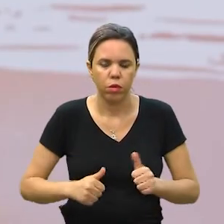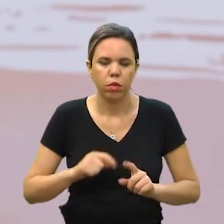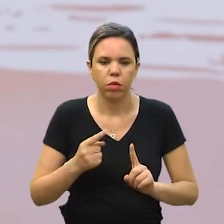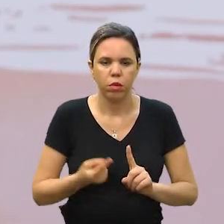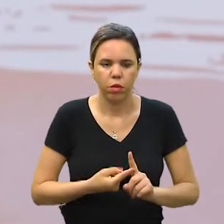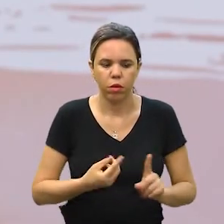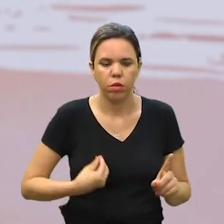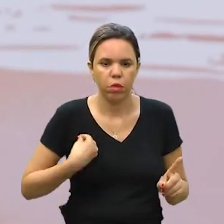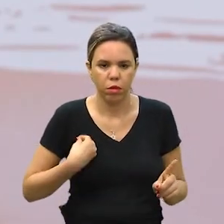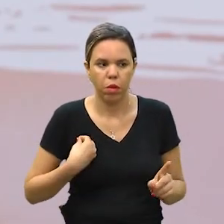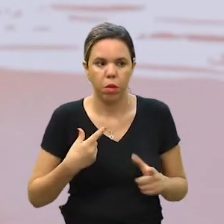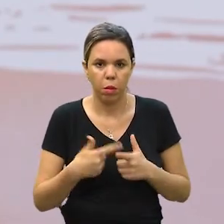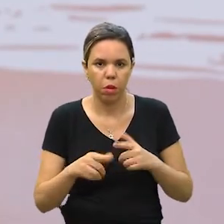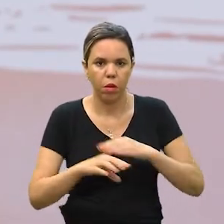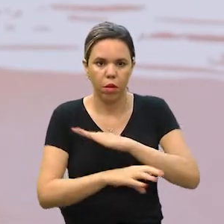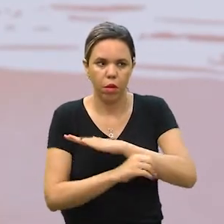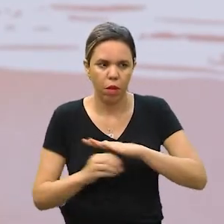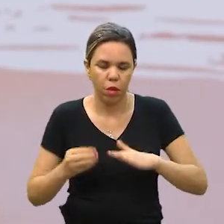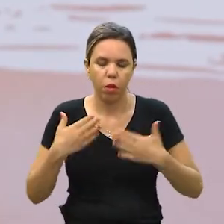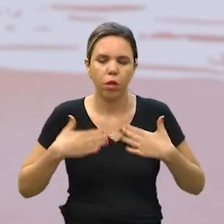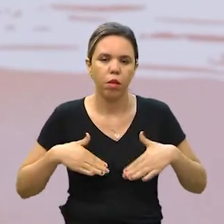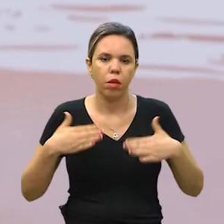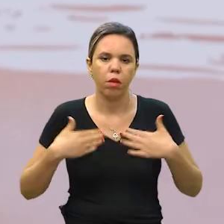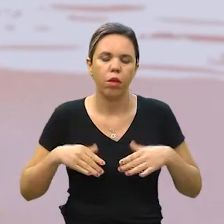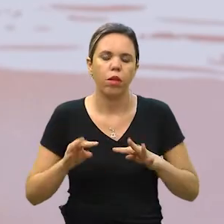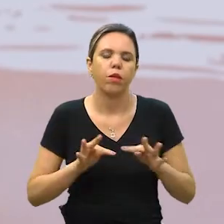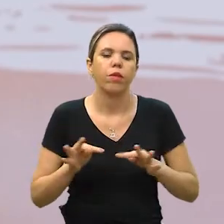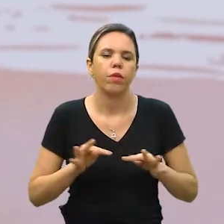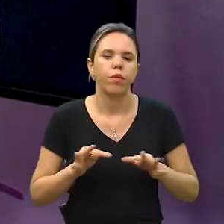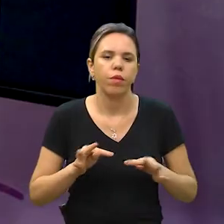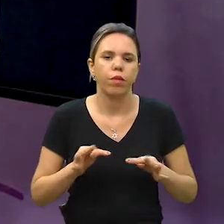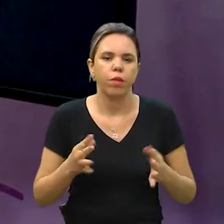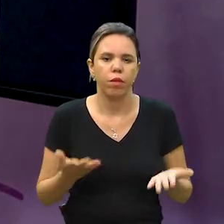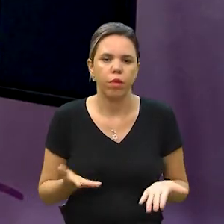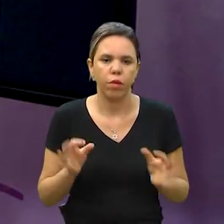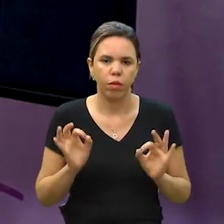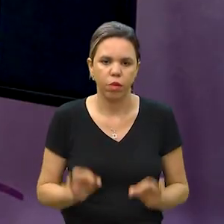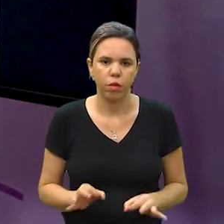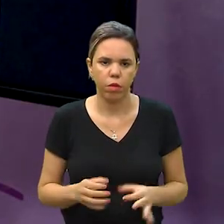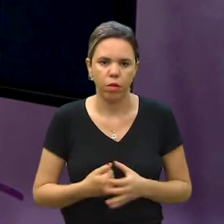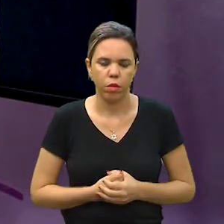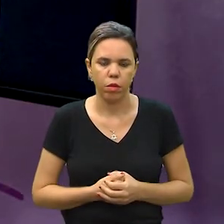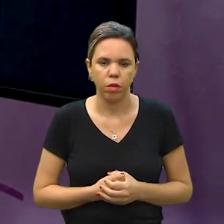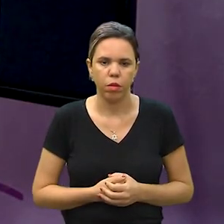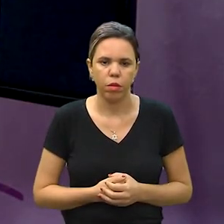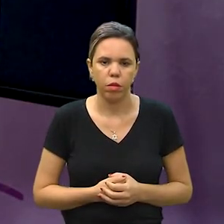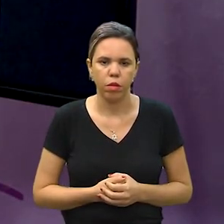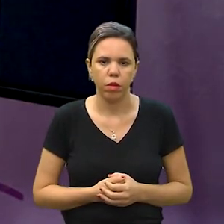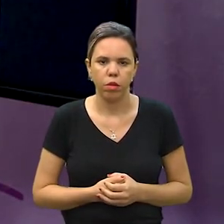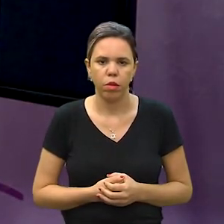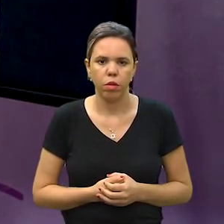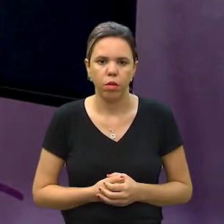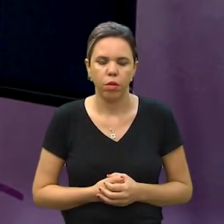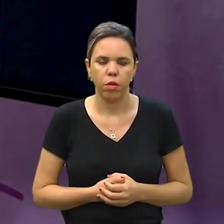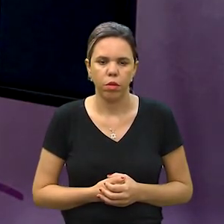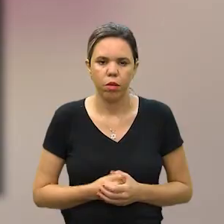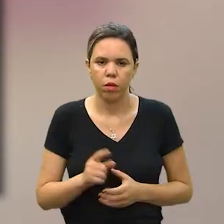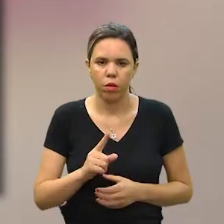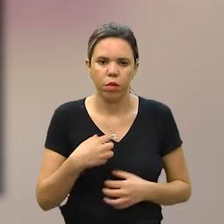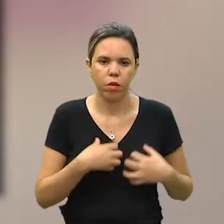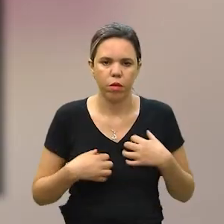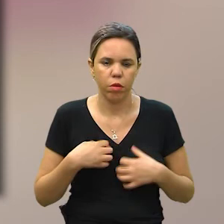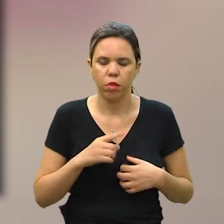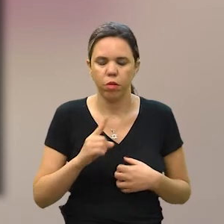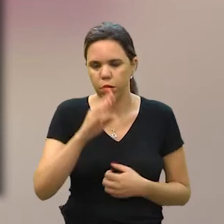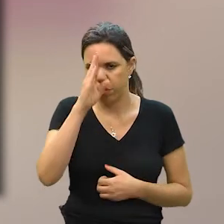que a grávida está com trombose. Manter a calma e fazer o tratamento direitinho, não se desesperar. Isso